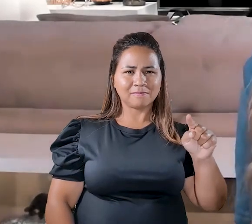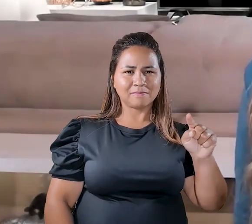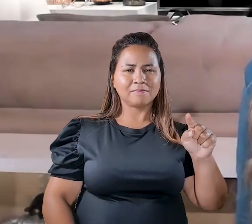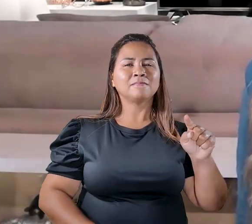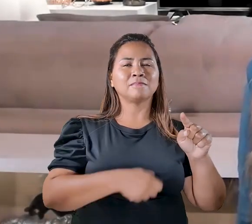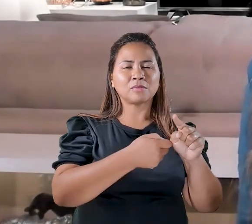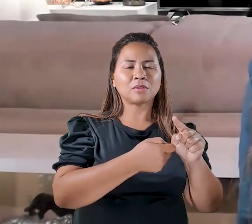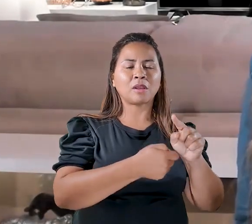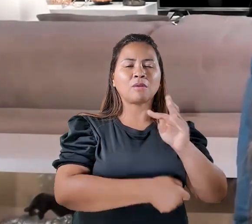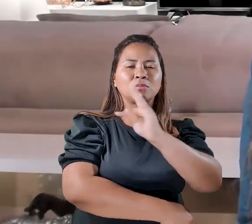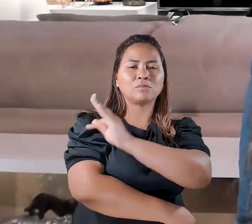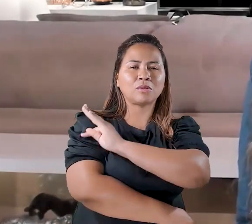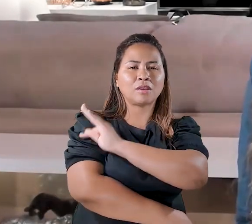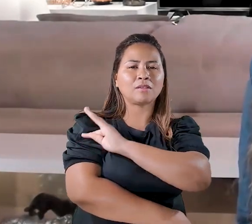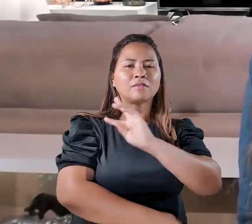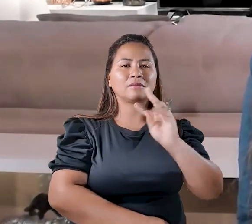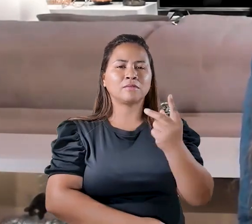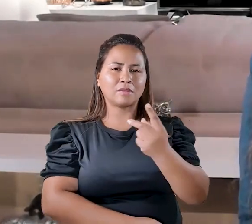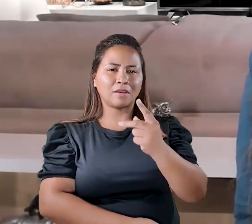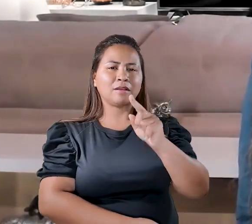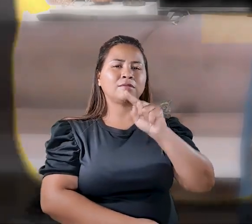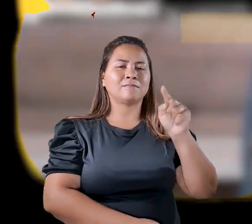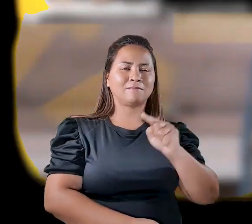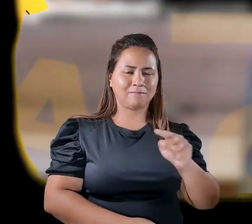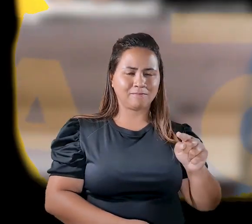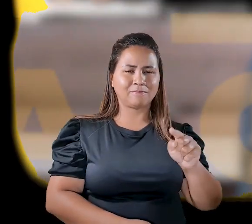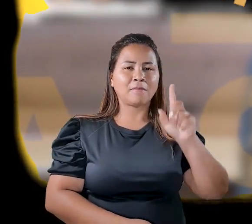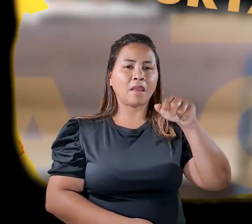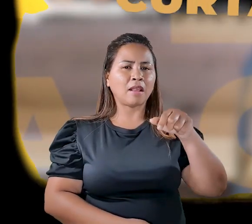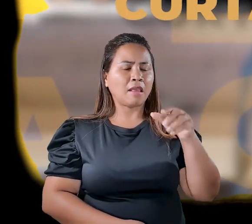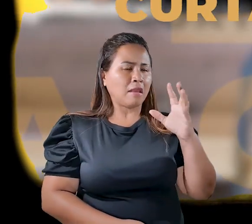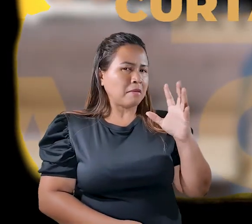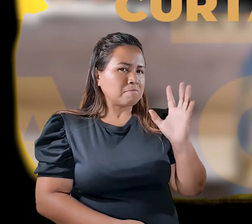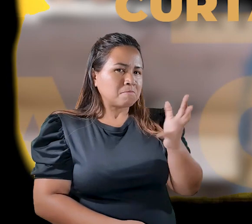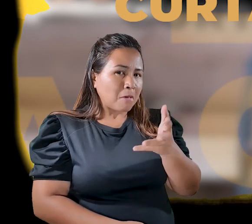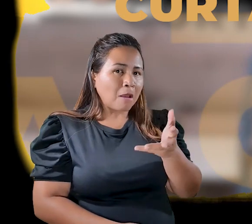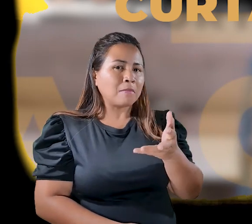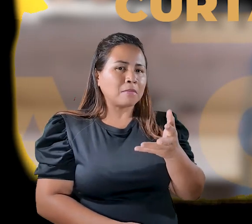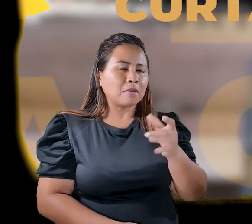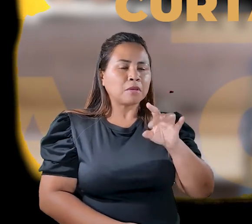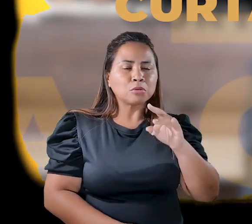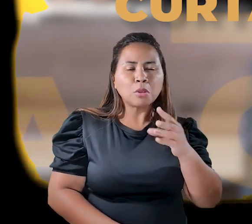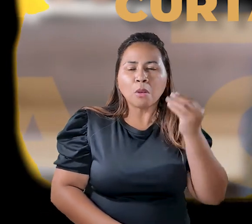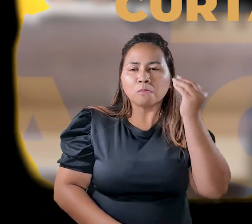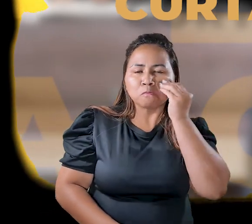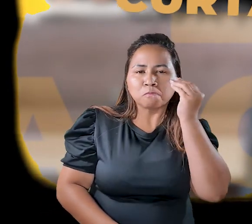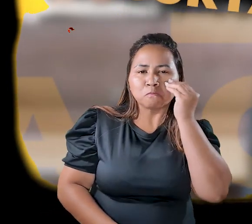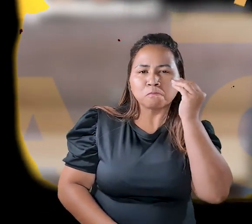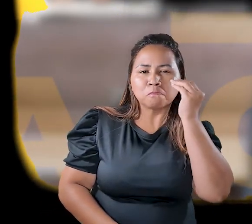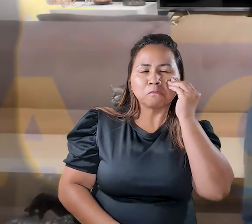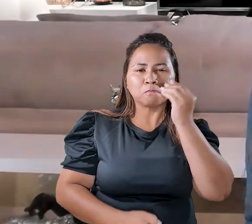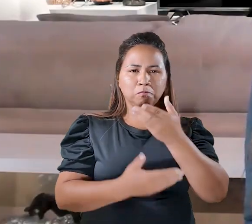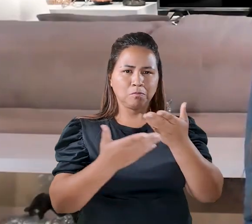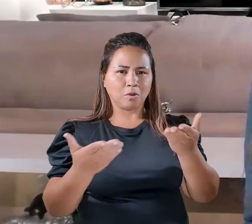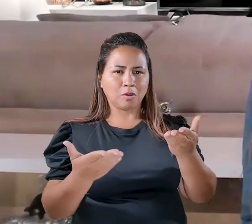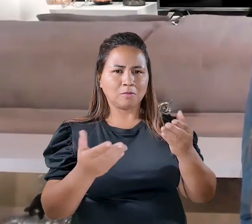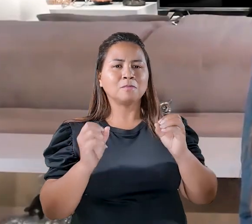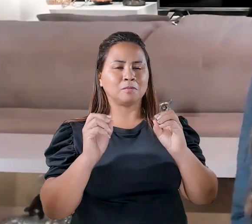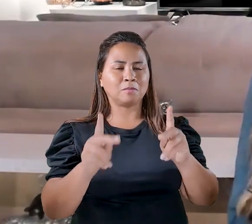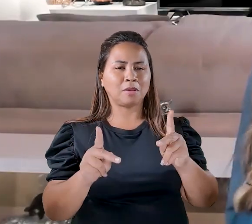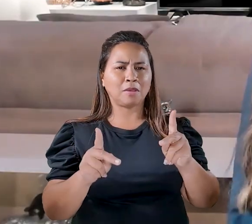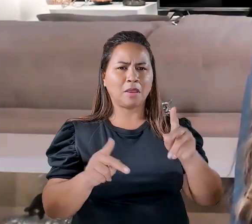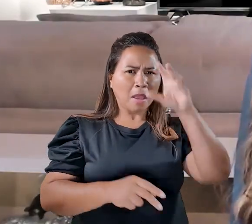ela é rápida, porque ela é uma técnica apenas de experiência. Você experiencia a técnica, você não aprende a